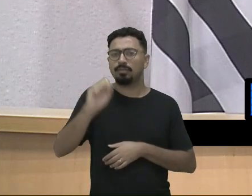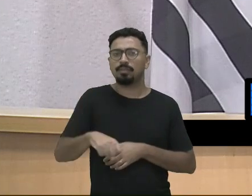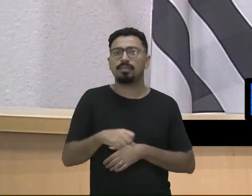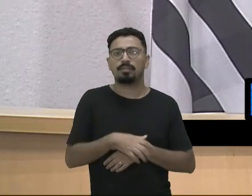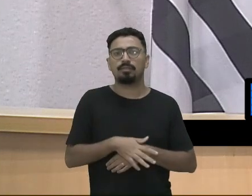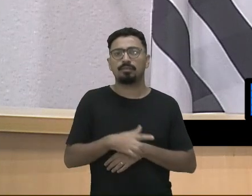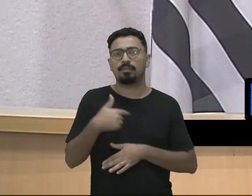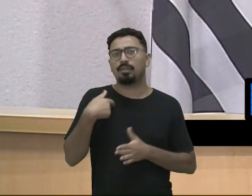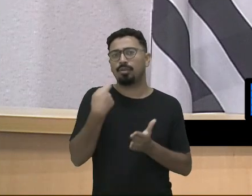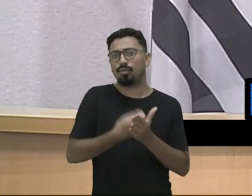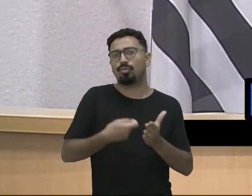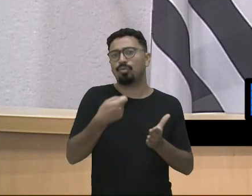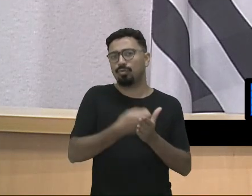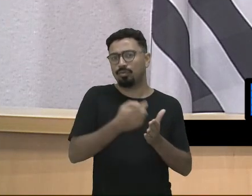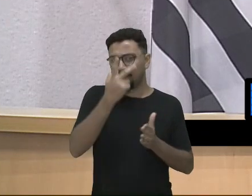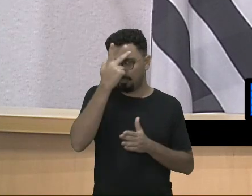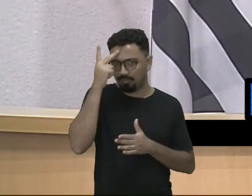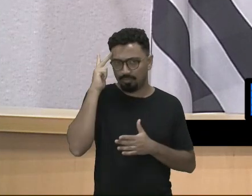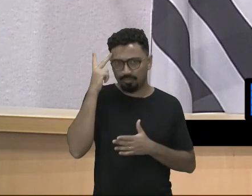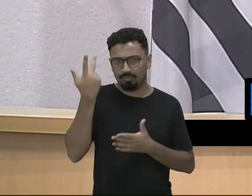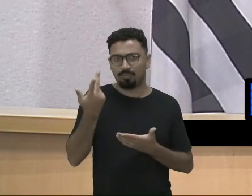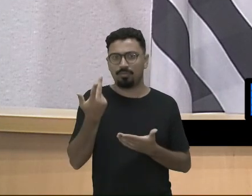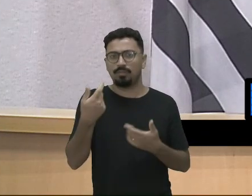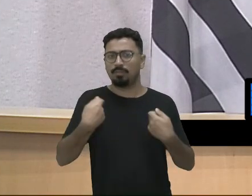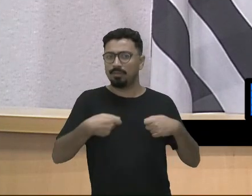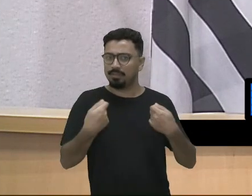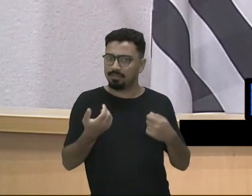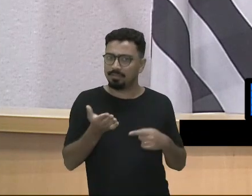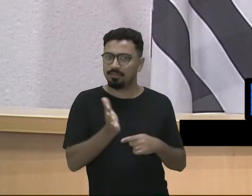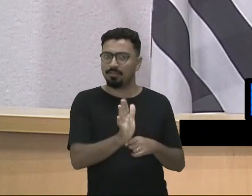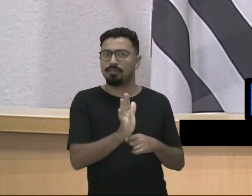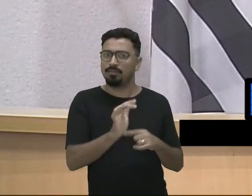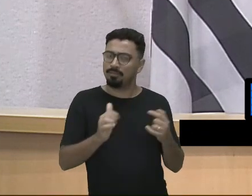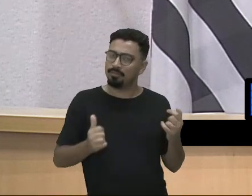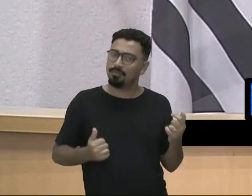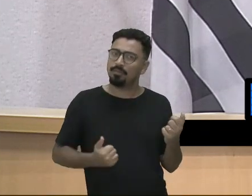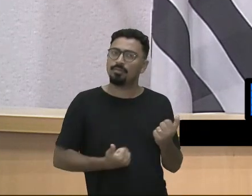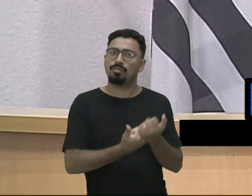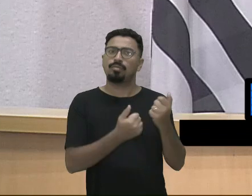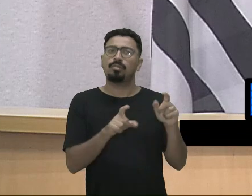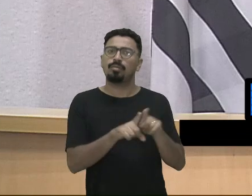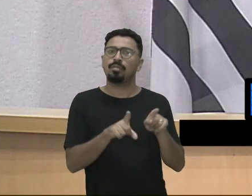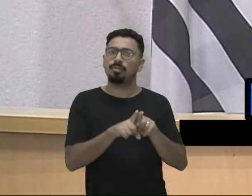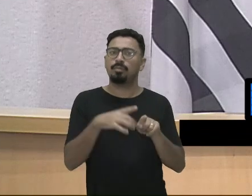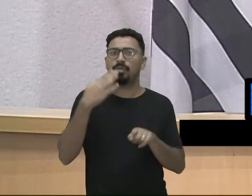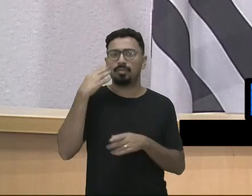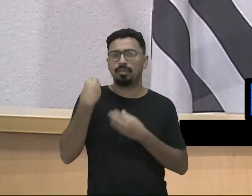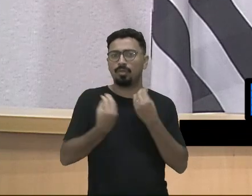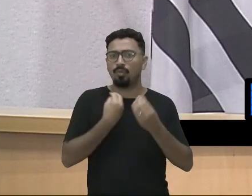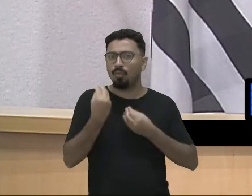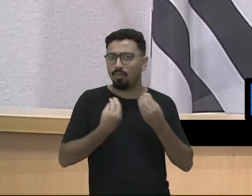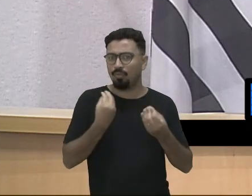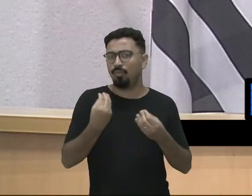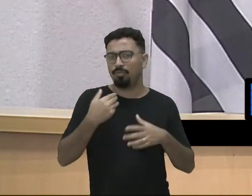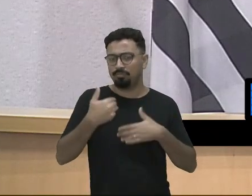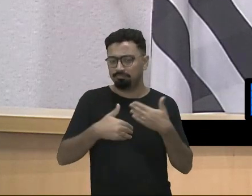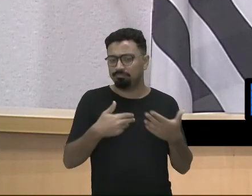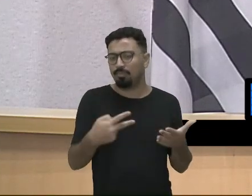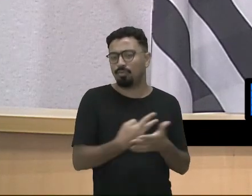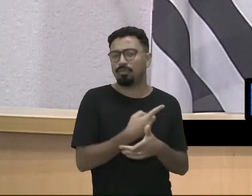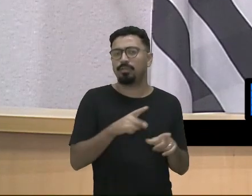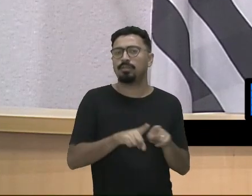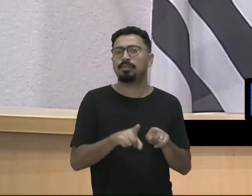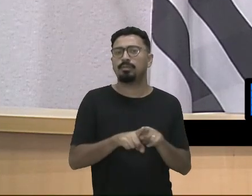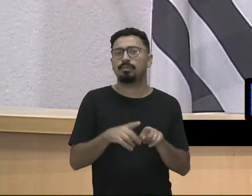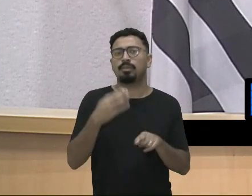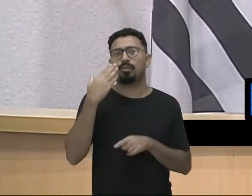Eu luto pelos mais fracos e oprimidos. Entendeu? Eu já estive ali. Eu sei como que é, eu sei como funciona. Eu sei